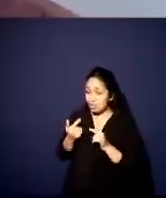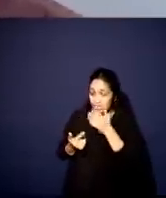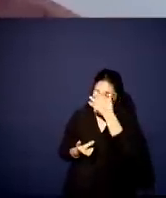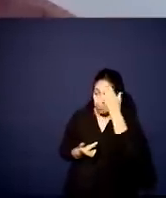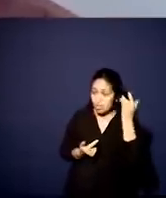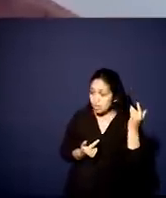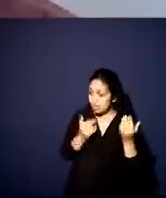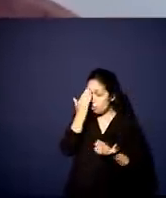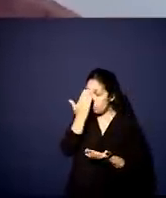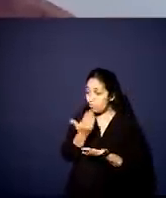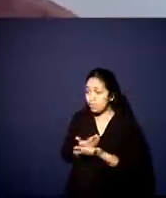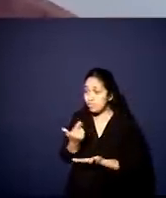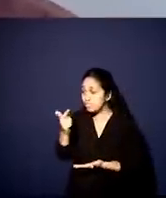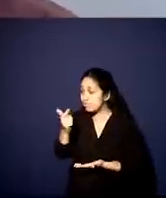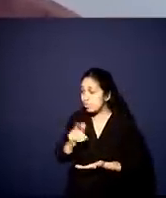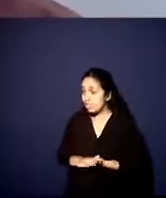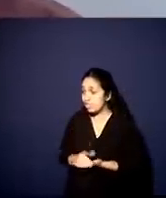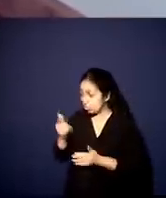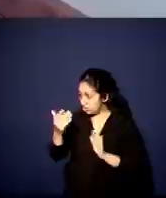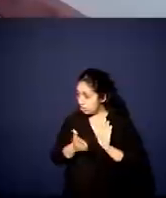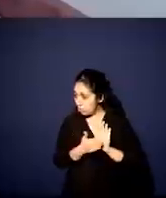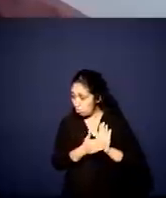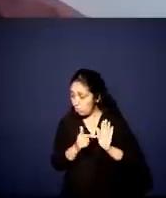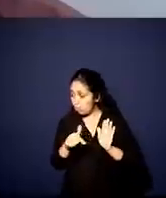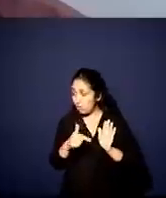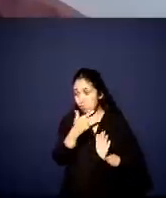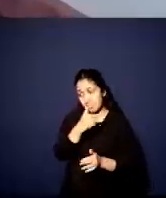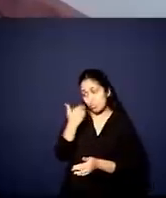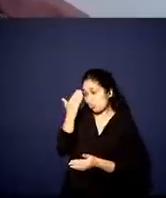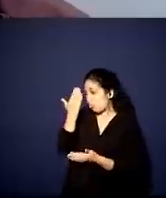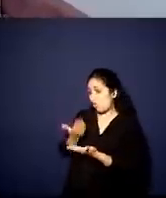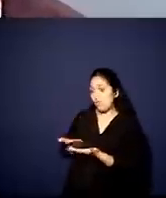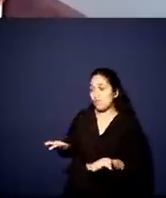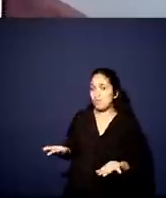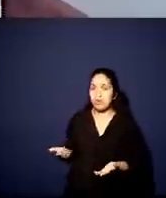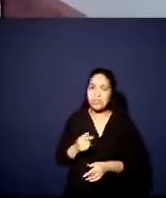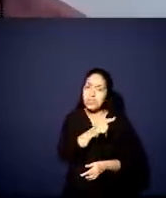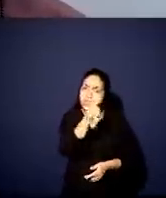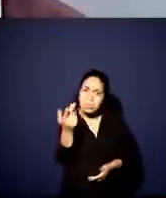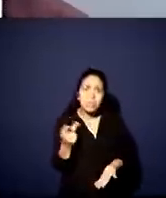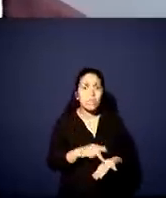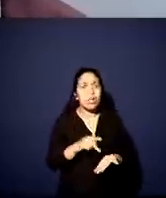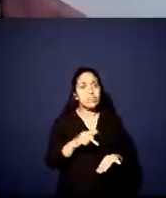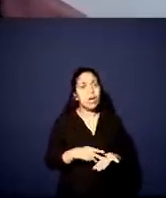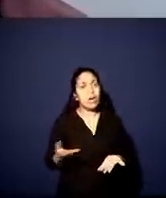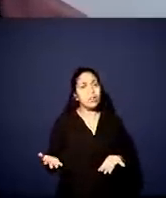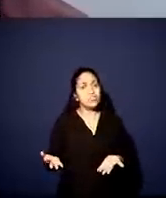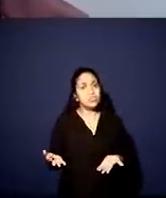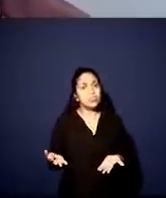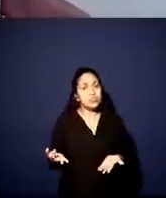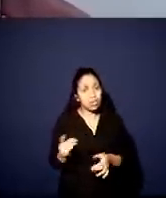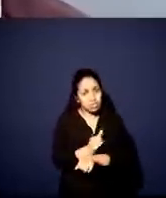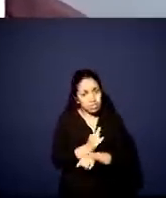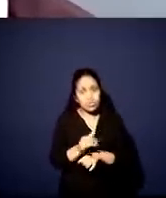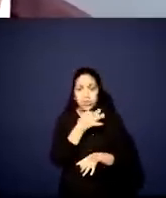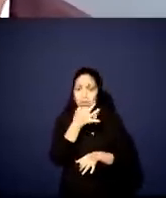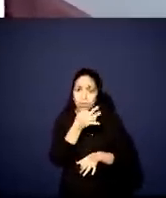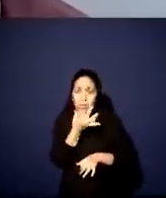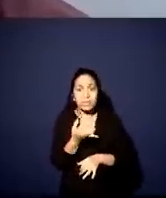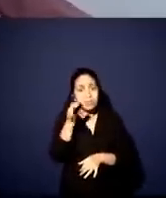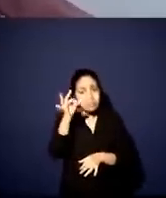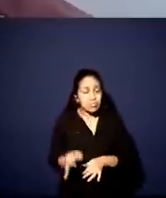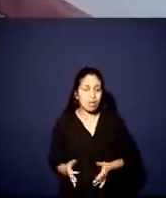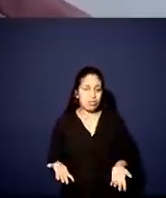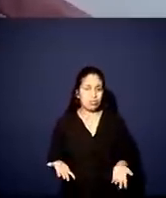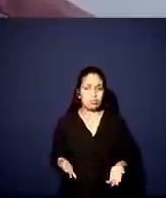na execução fiscal que o senhor está propondo. Mas sejam sinceros e façam o argumento correto. Cheguem para o